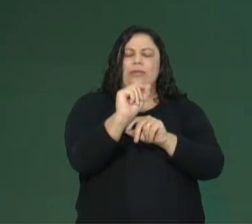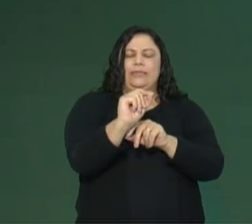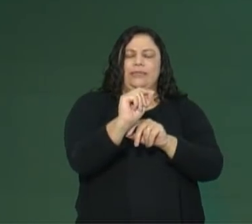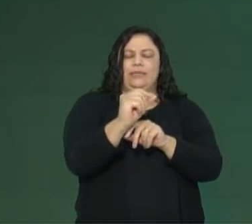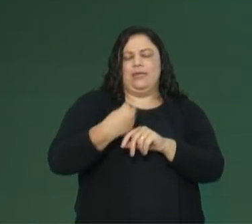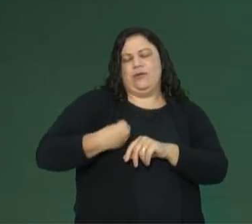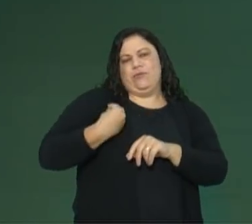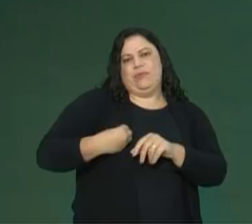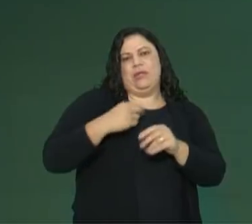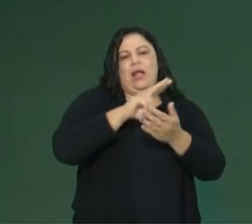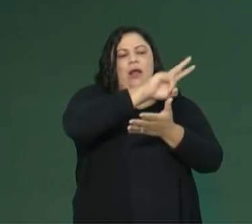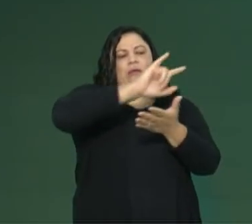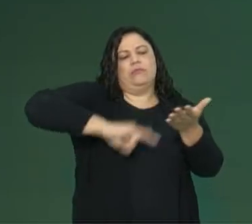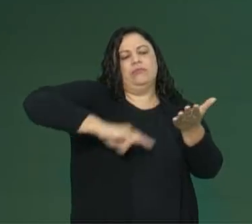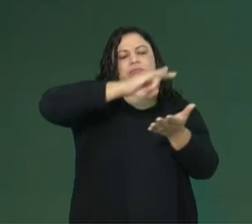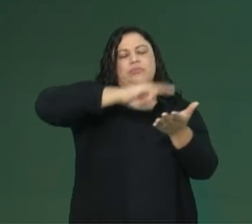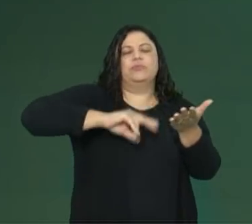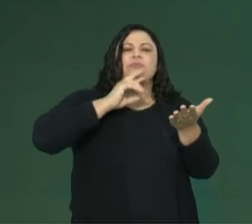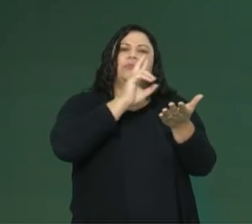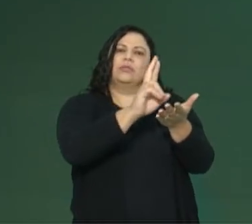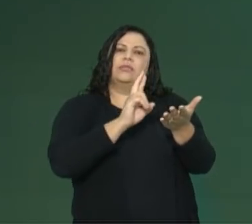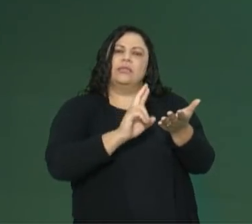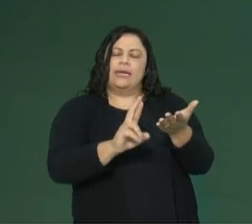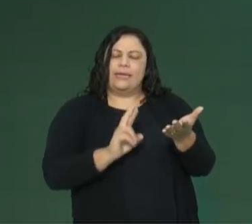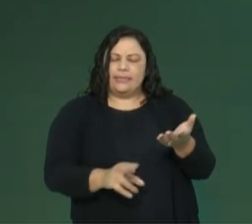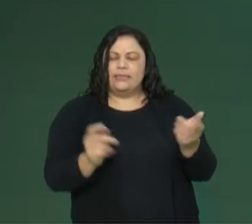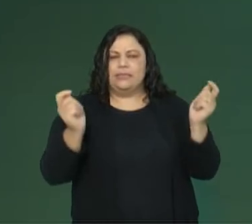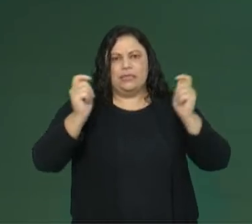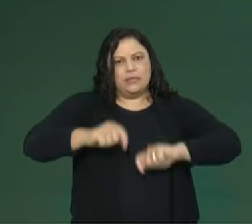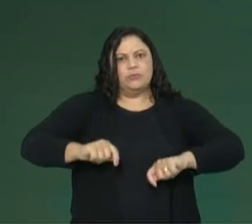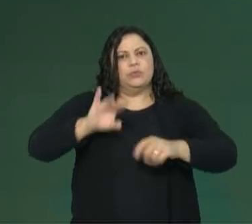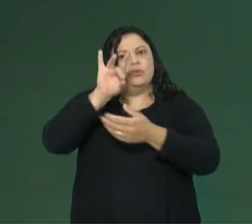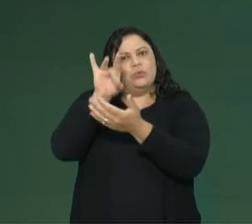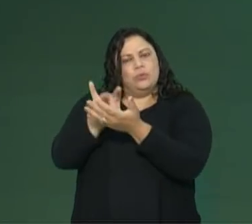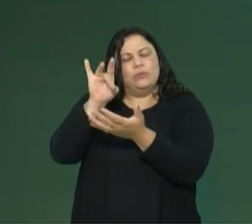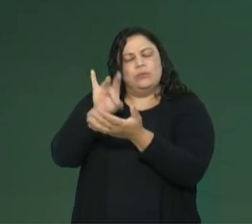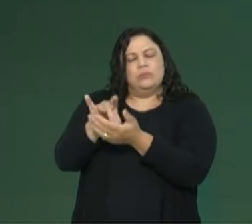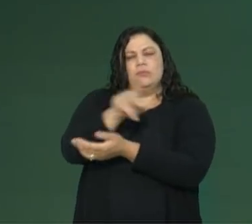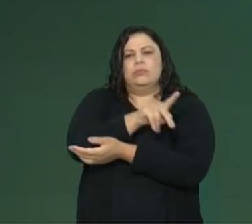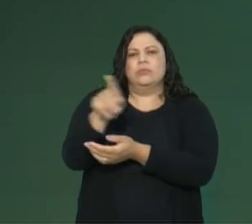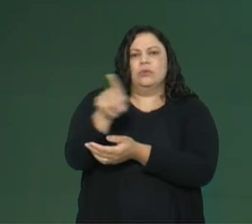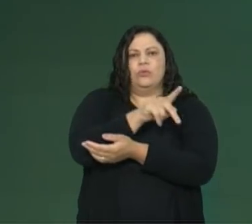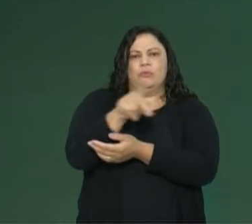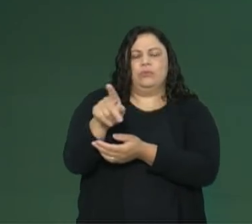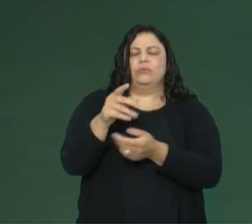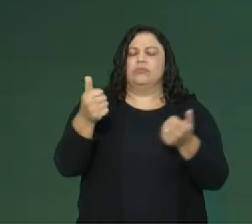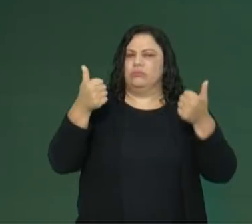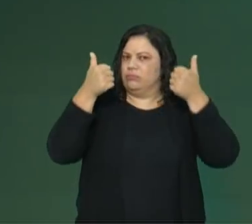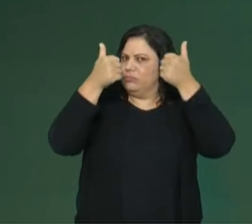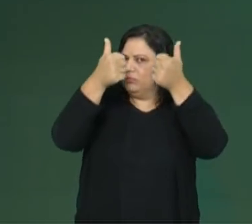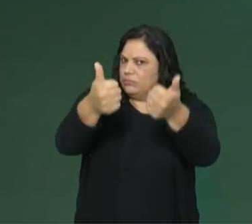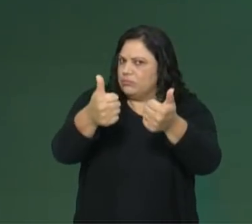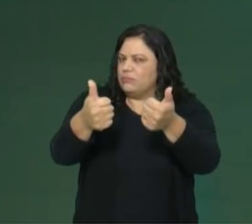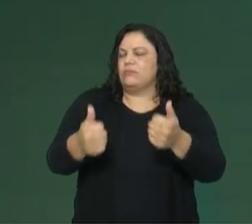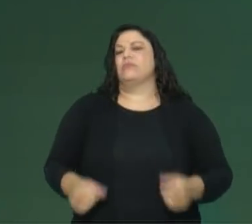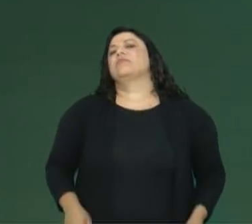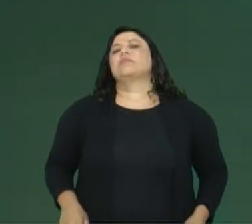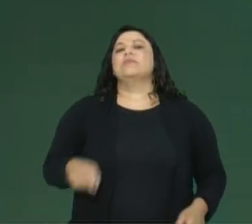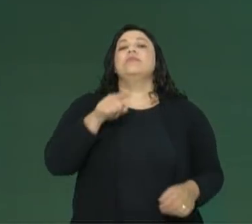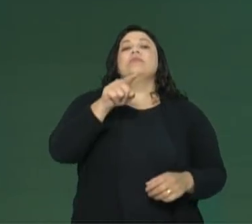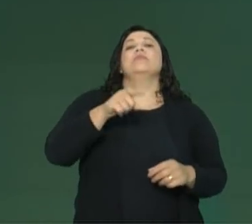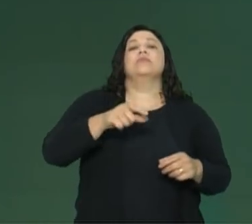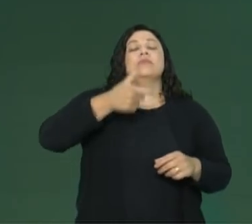presença. Responde o formulário, presença confirmada, chega para o seu professor lançar no livro de chamada. Você que está assistindo pela televisão,